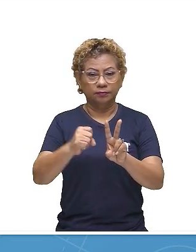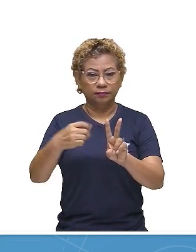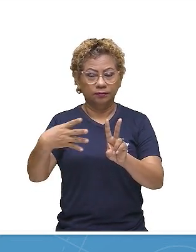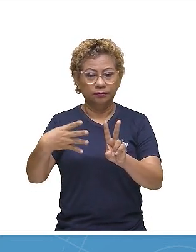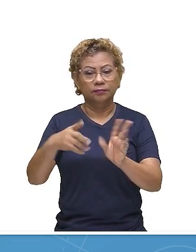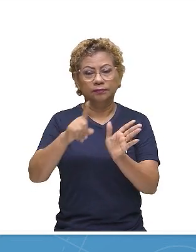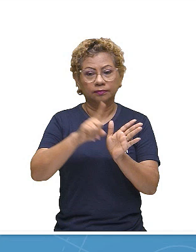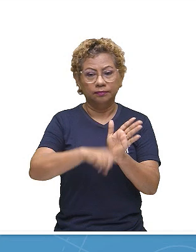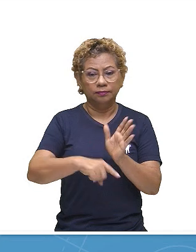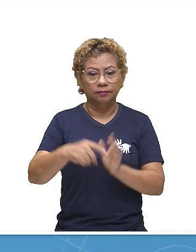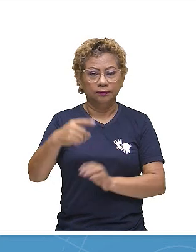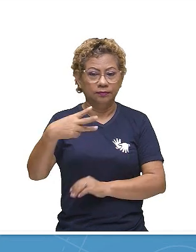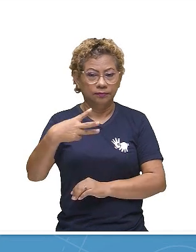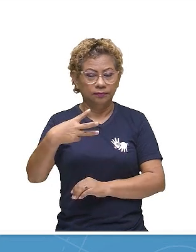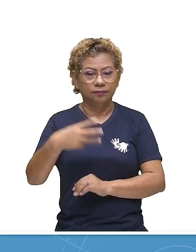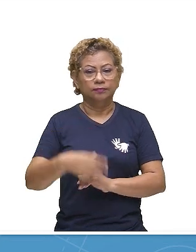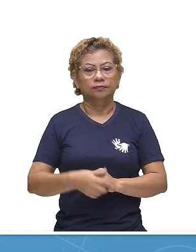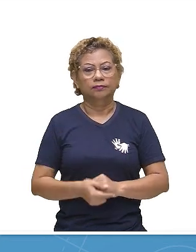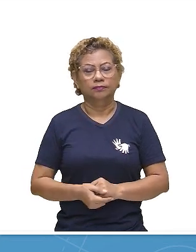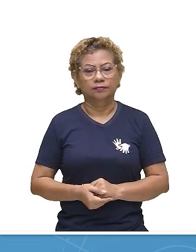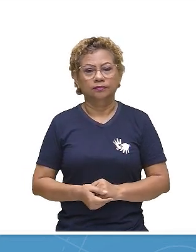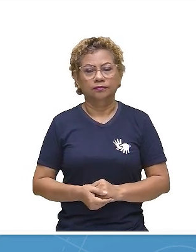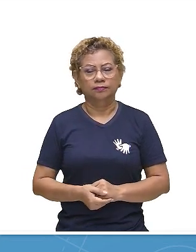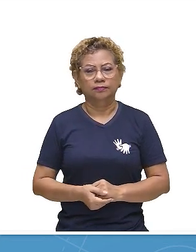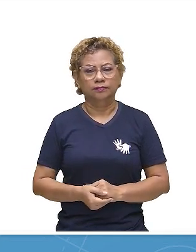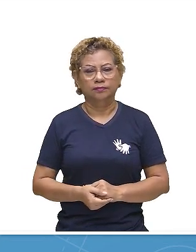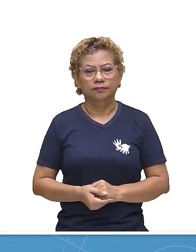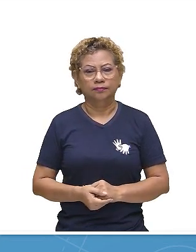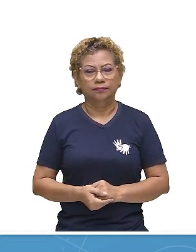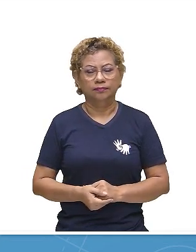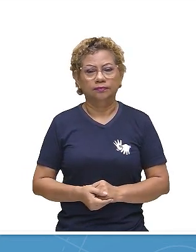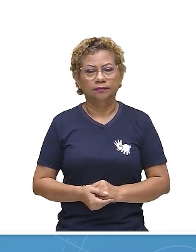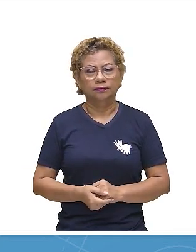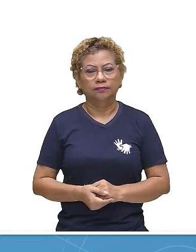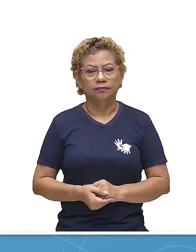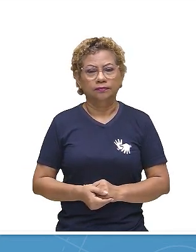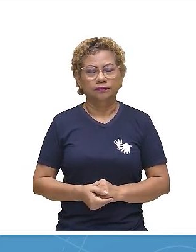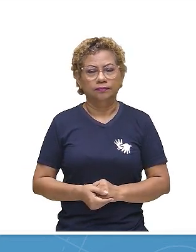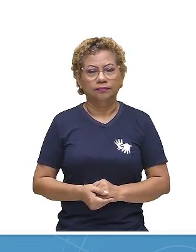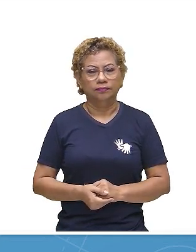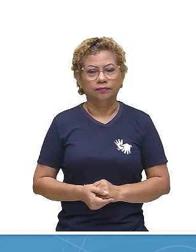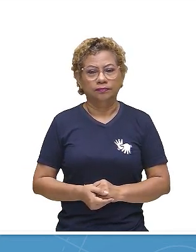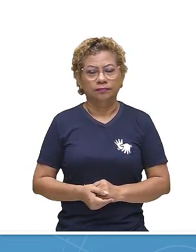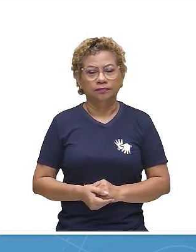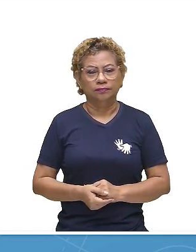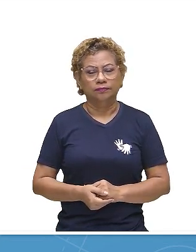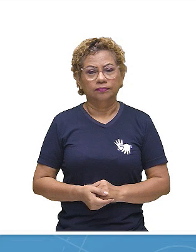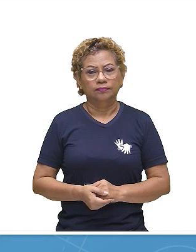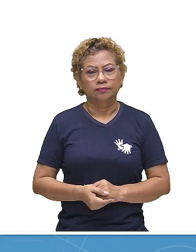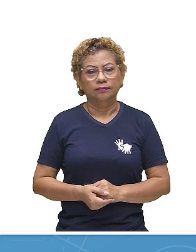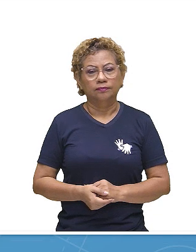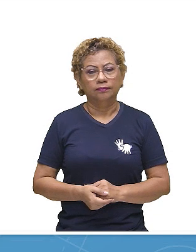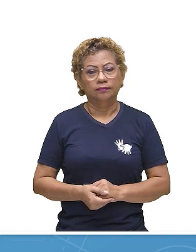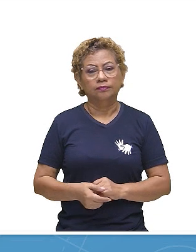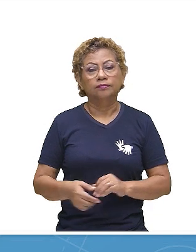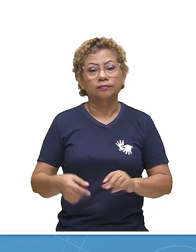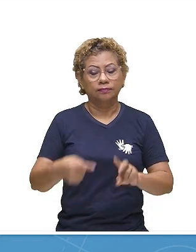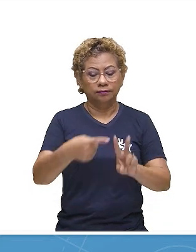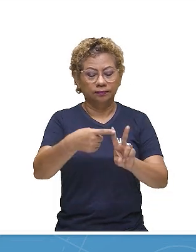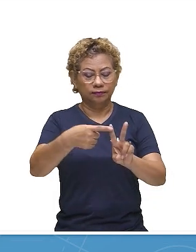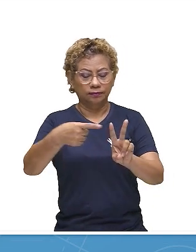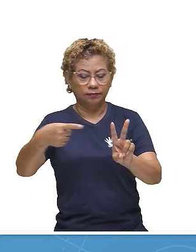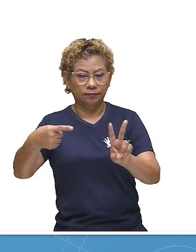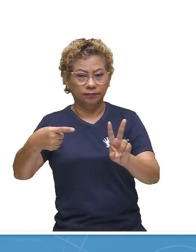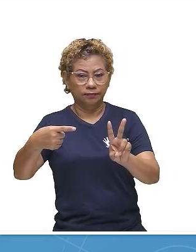Menos 3. Agora sim eu posso resolver a diferença. 84 menos 3, 81.